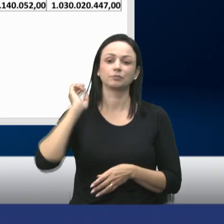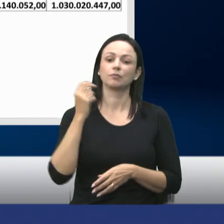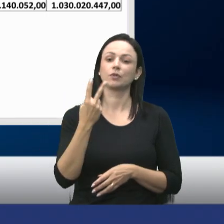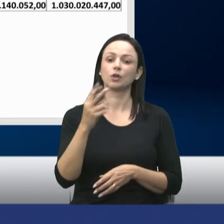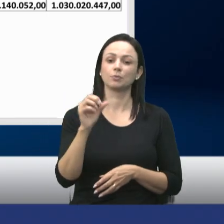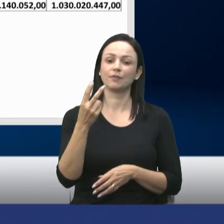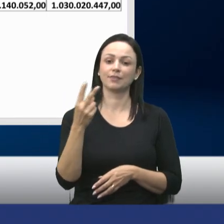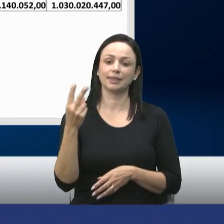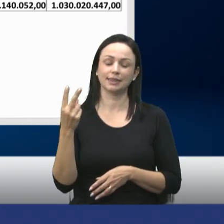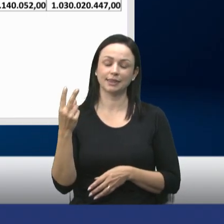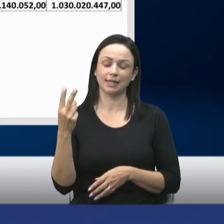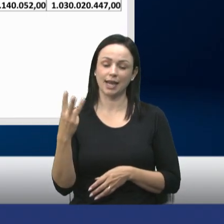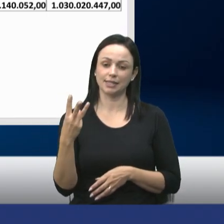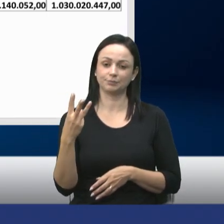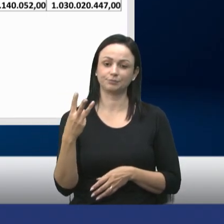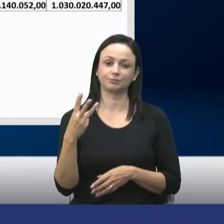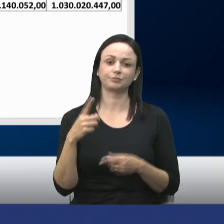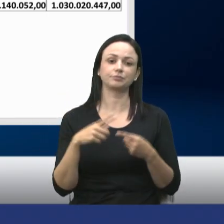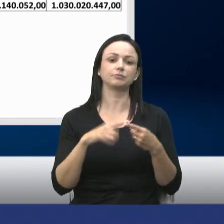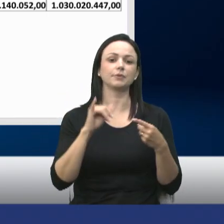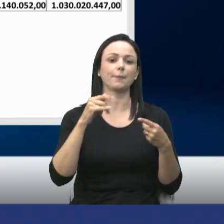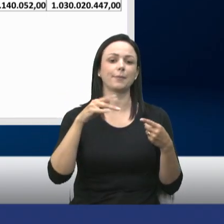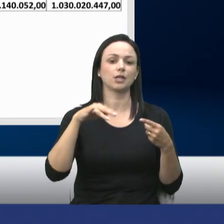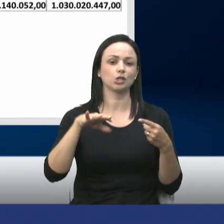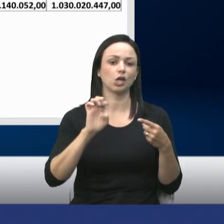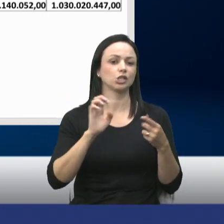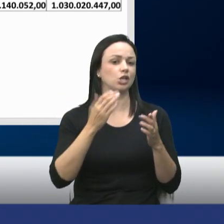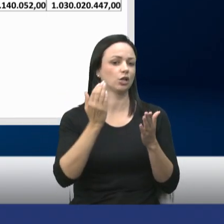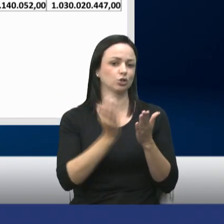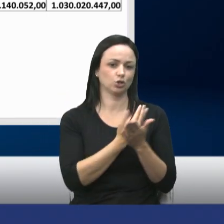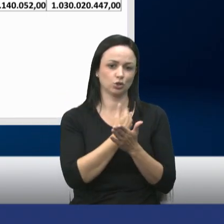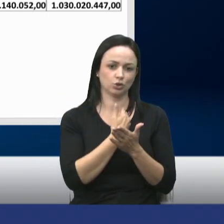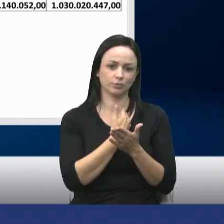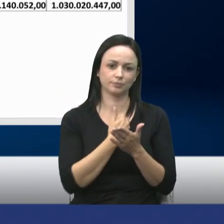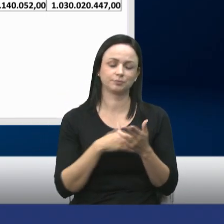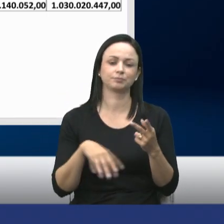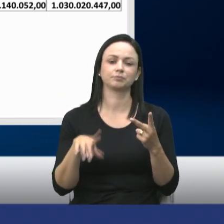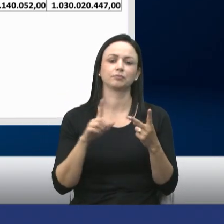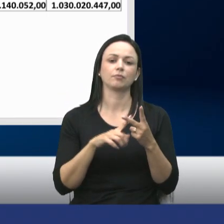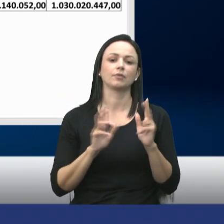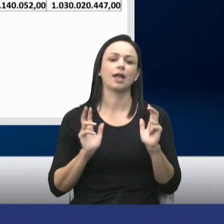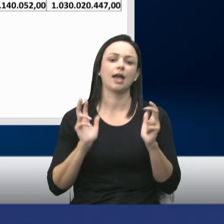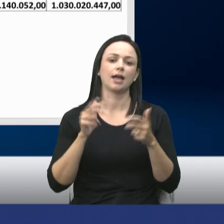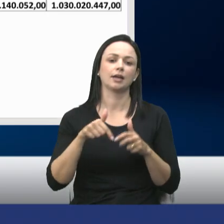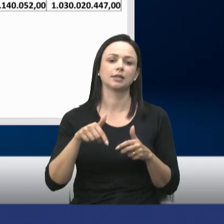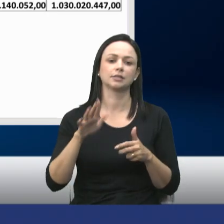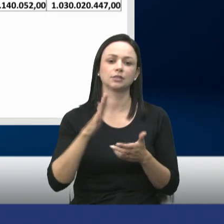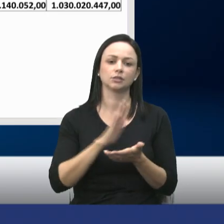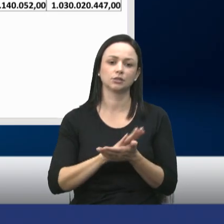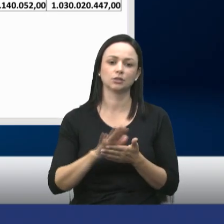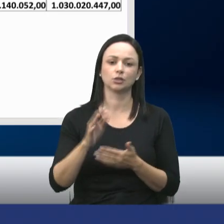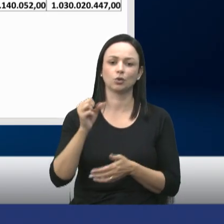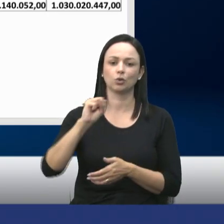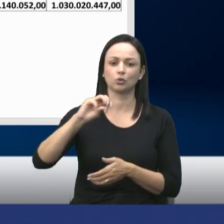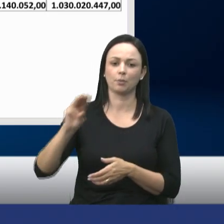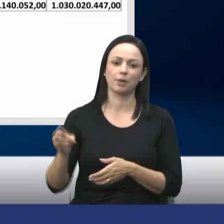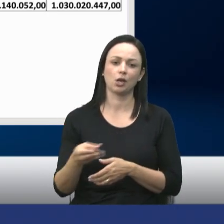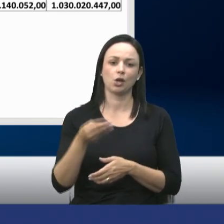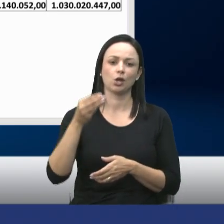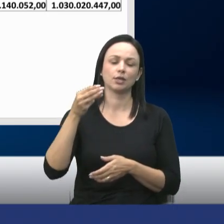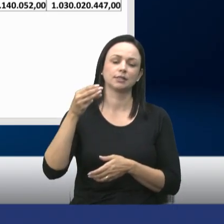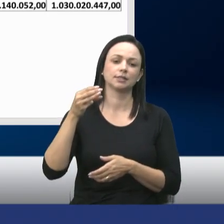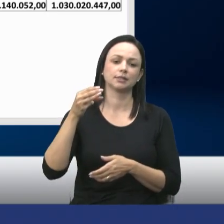2023, o IPMJ já estava extinto. Na Câmara Municipal nós tivemos uma despesa de 8 milhões de